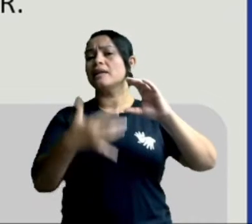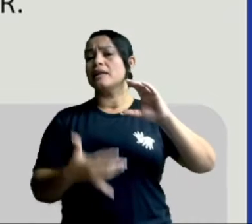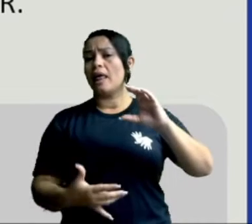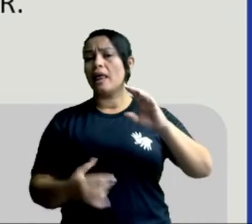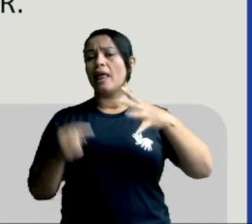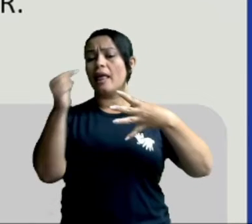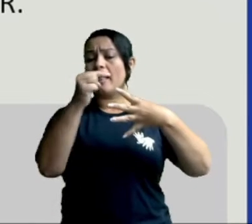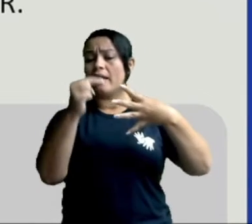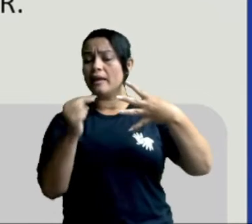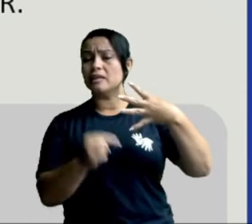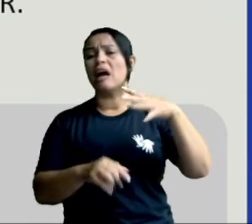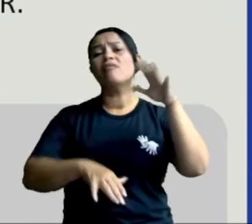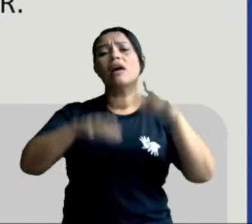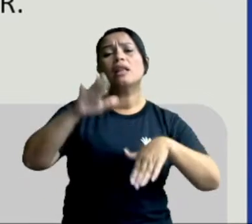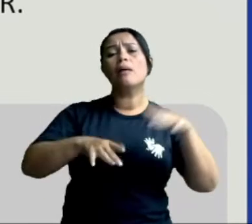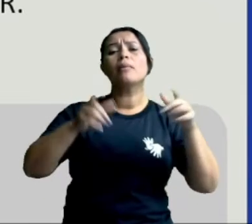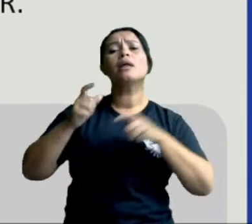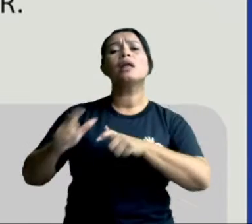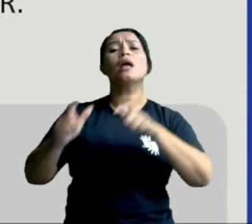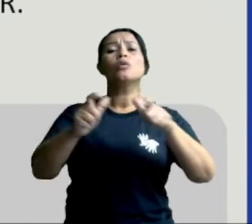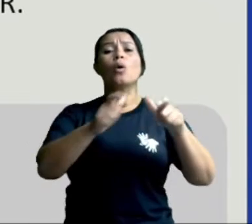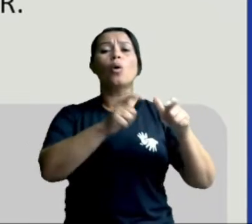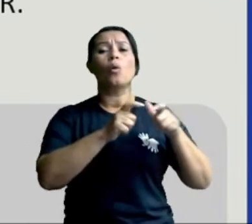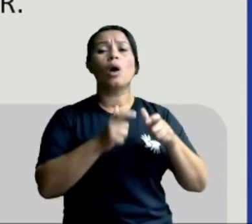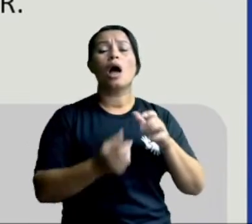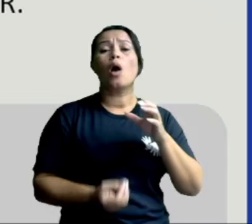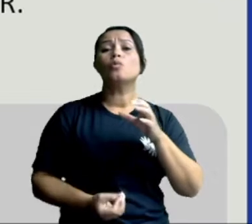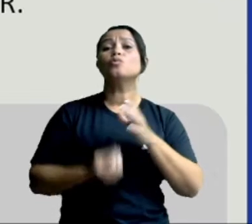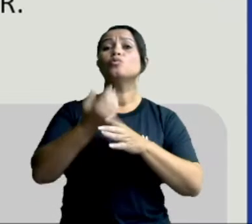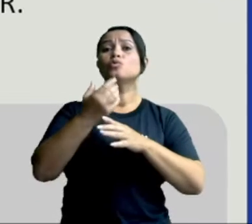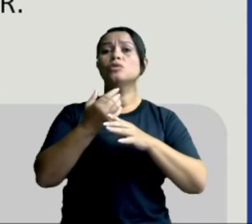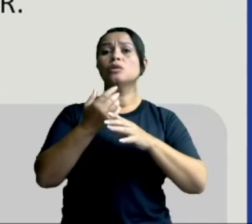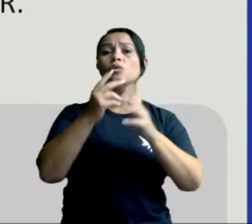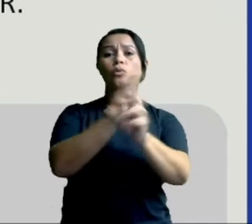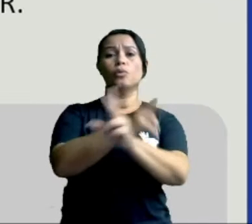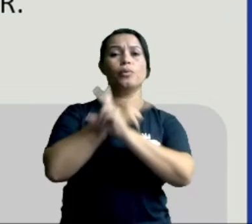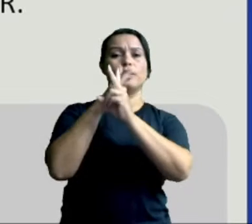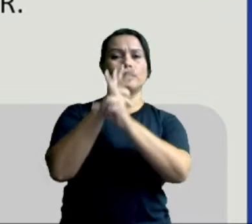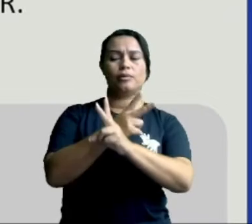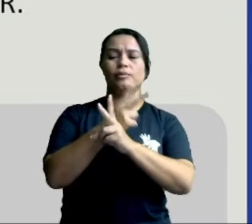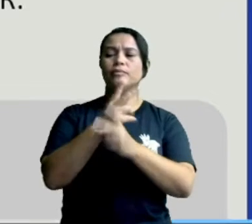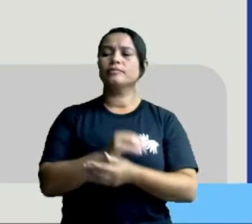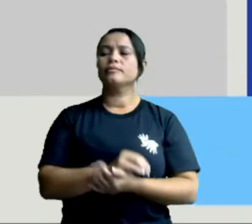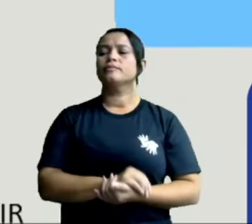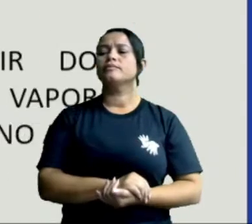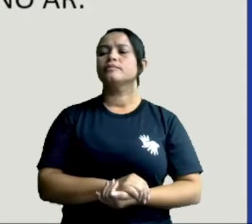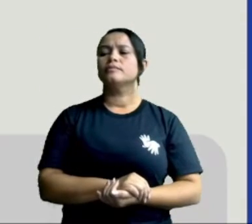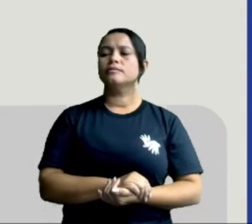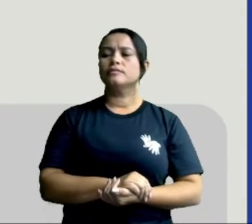dependem muito da região de de origem dessas massas de ar